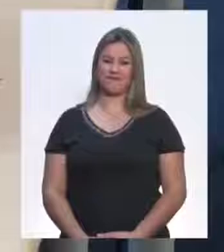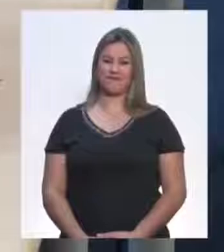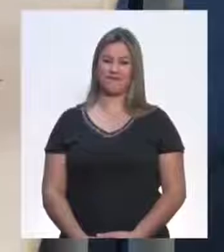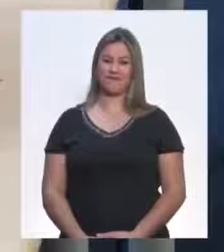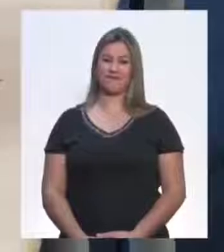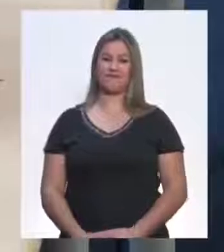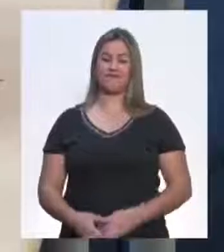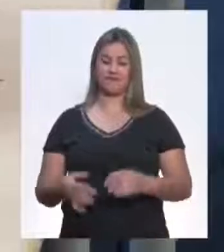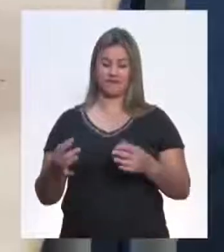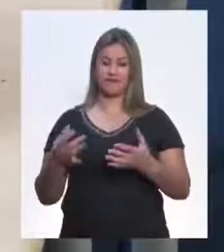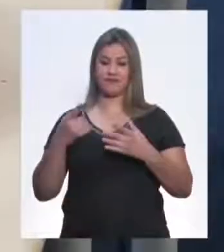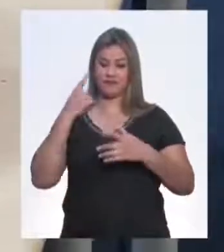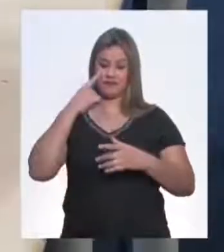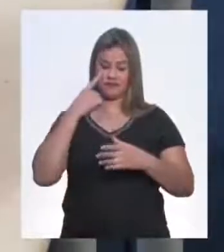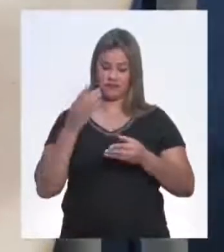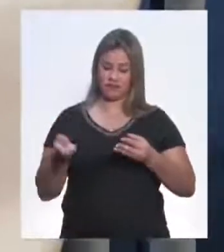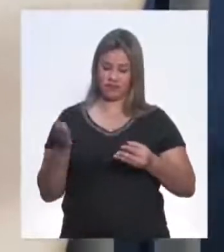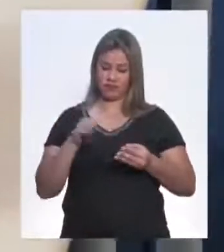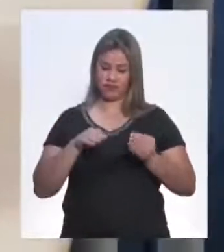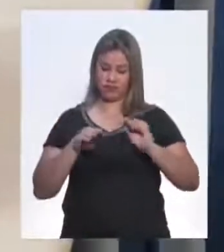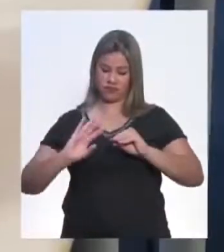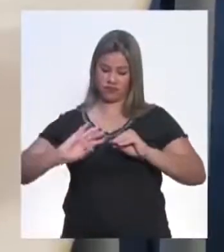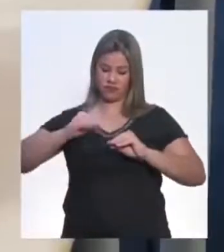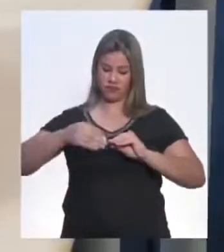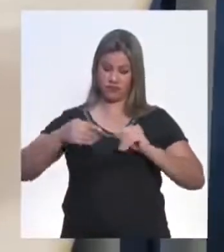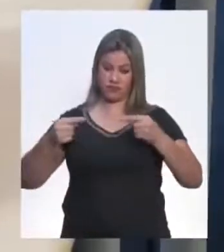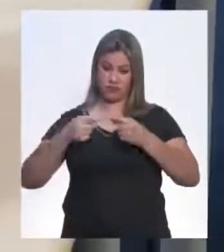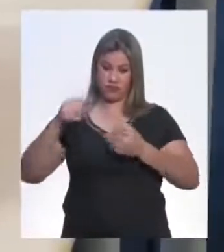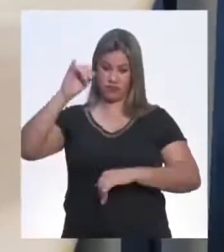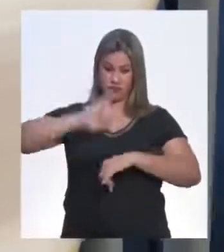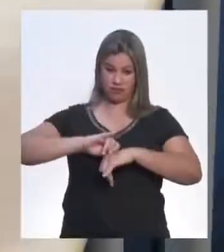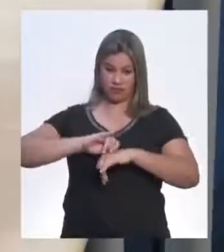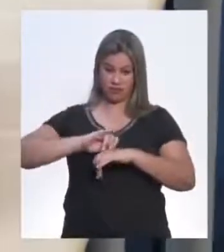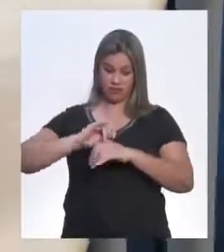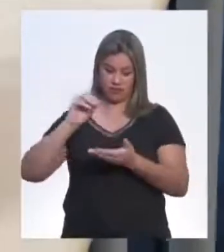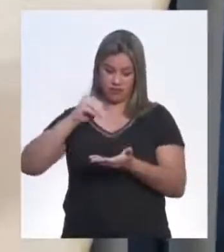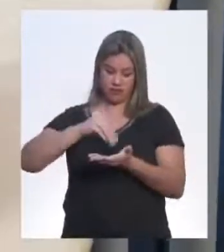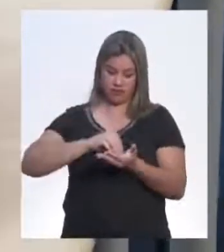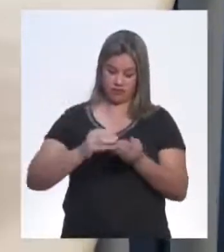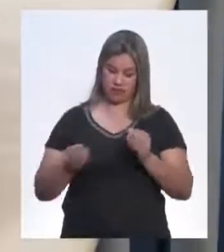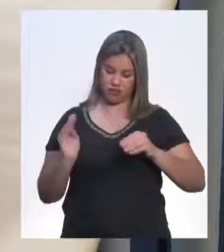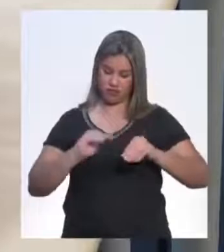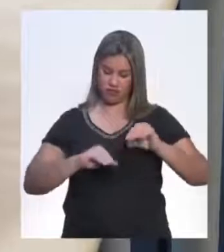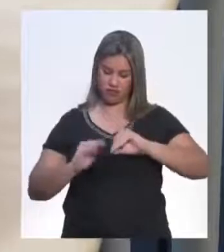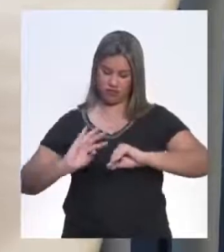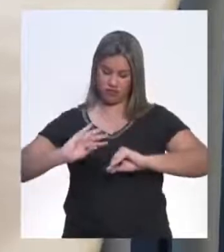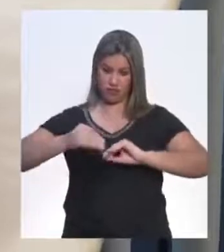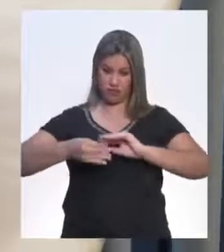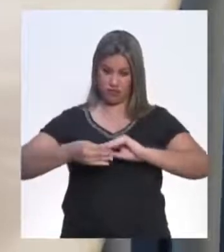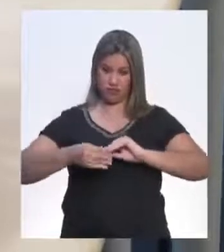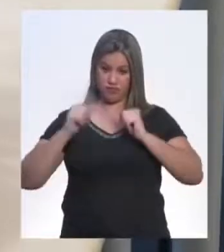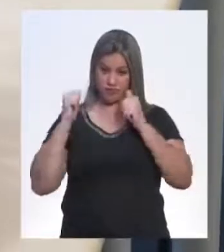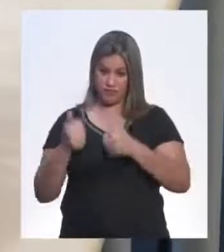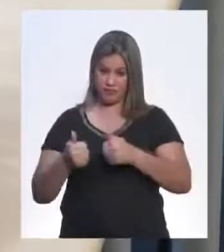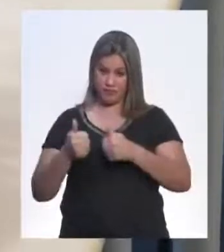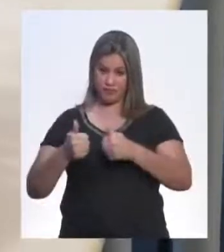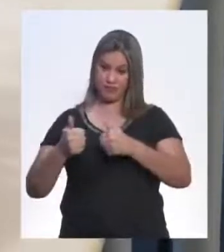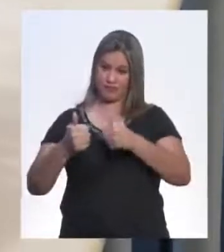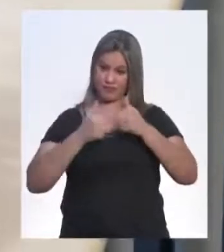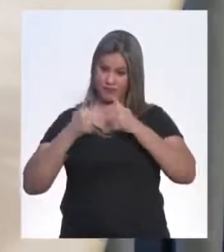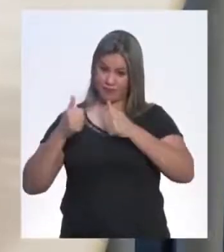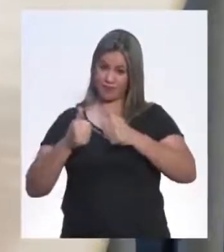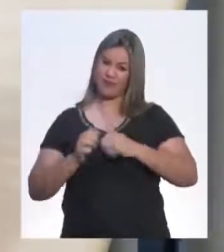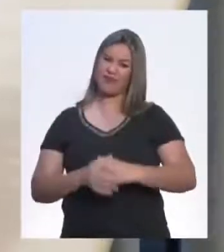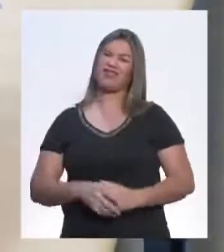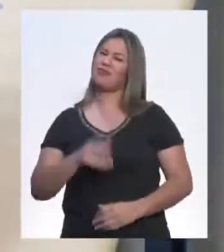até o centro. Então, fiz essa dobra aqui, coloquei até o centro os 3. Beleza, Lê? Beleza, lembrou